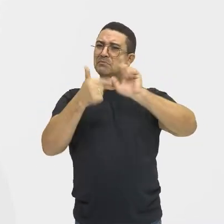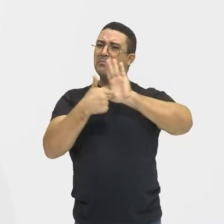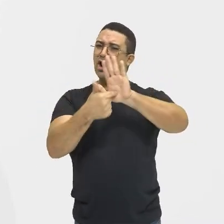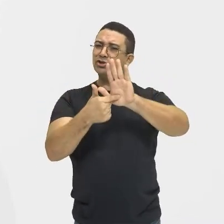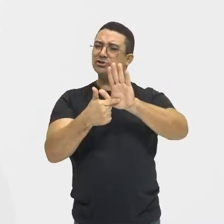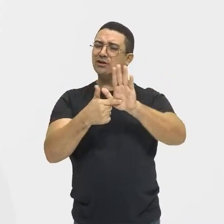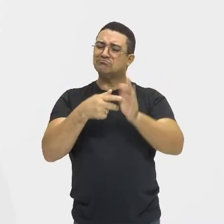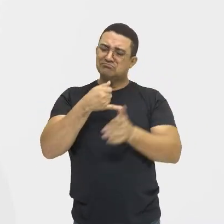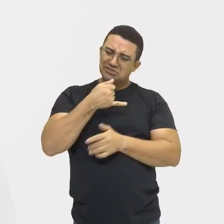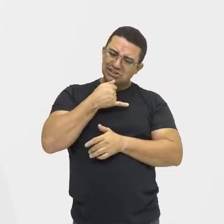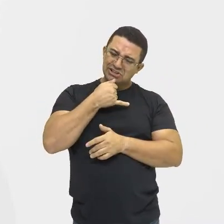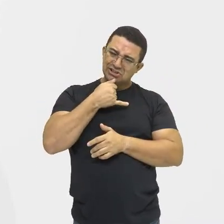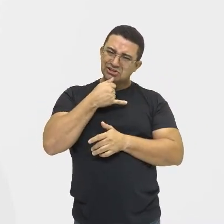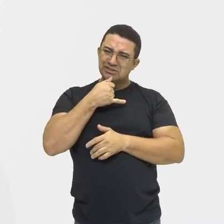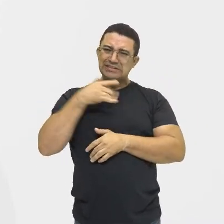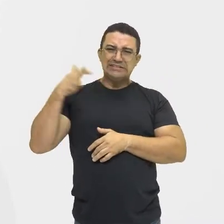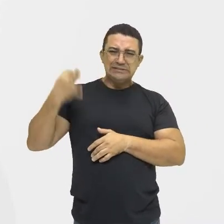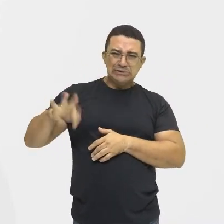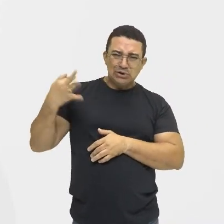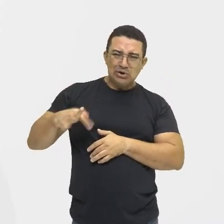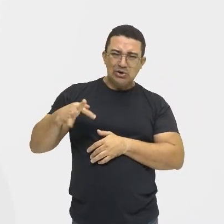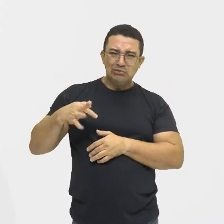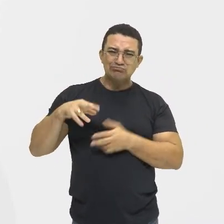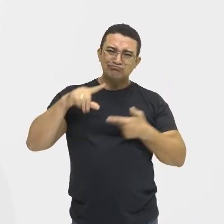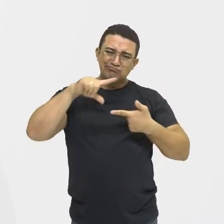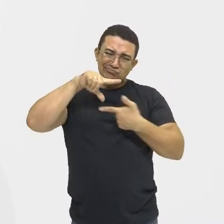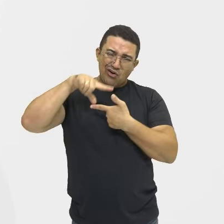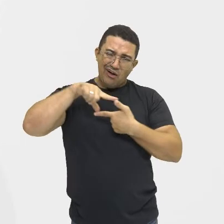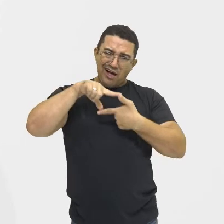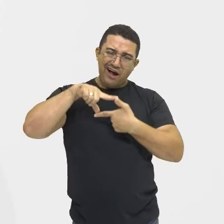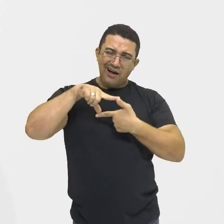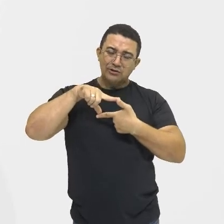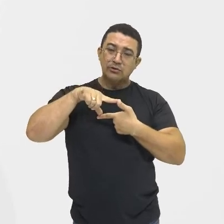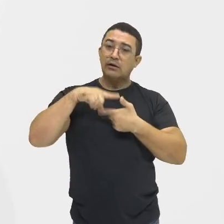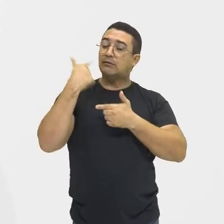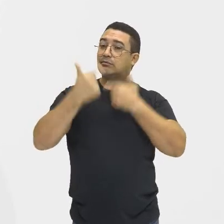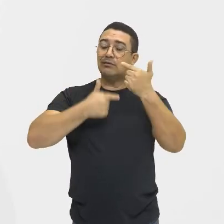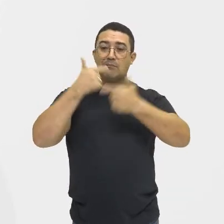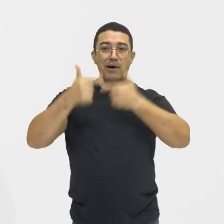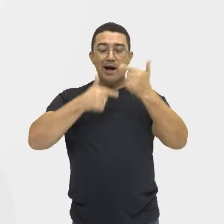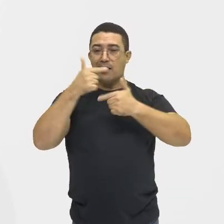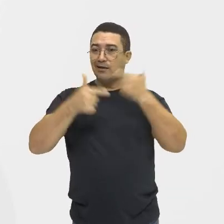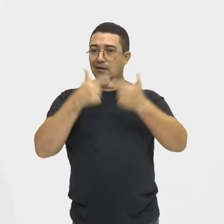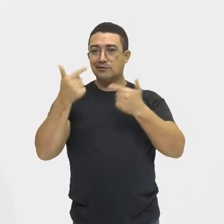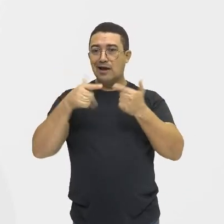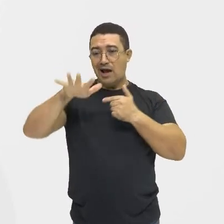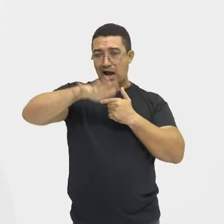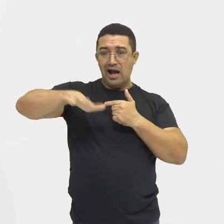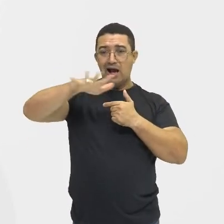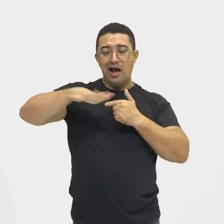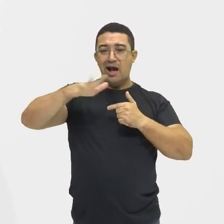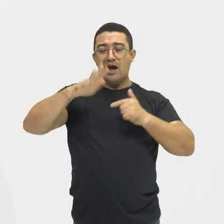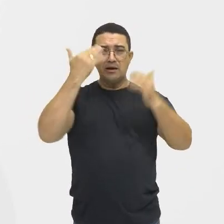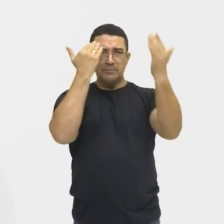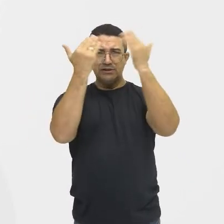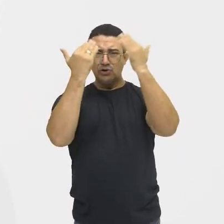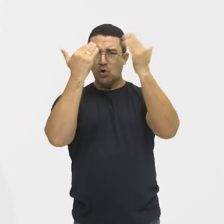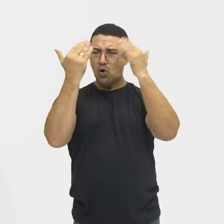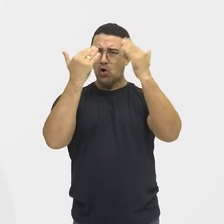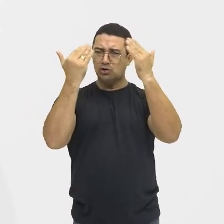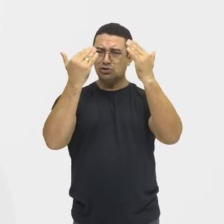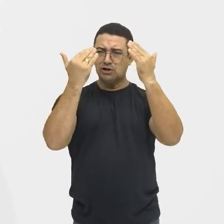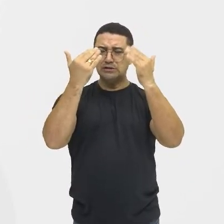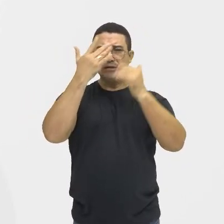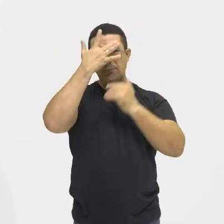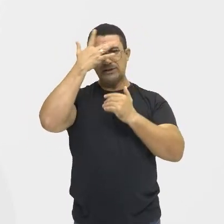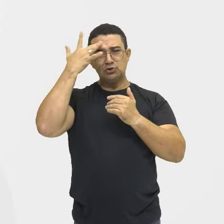de tristeza, a sensação de solidão. Ela vai trabalhar muito a questão psicológica, mas a psicologia na